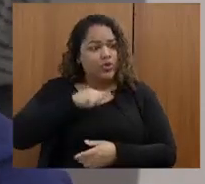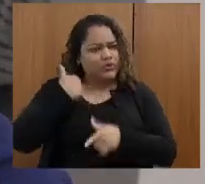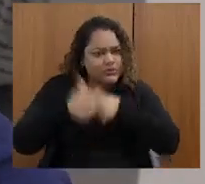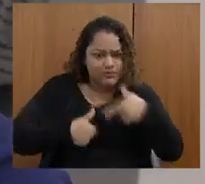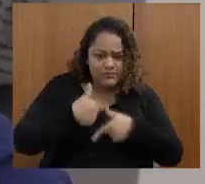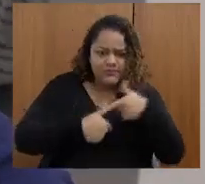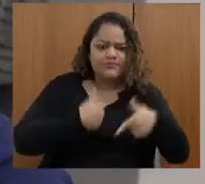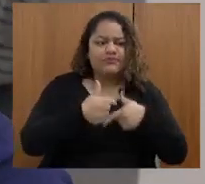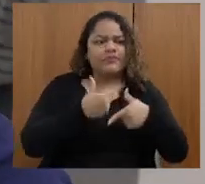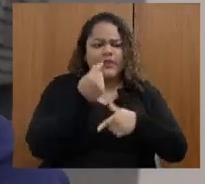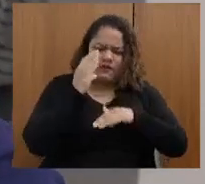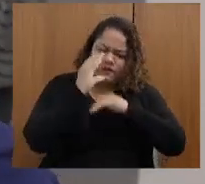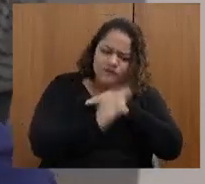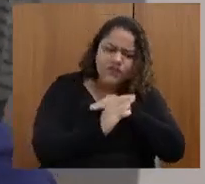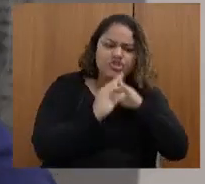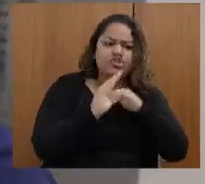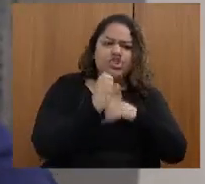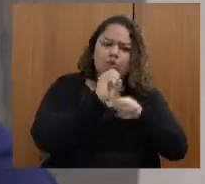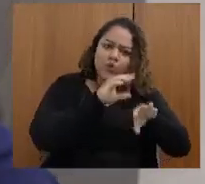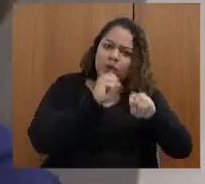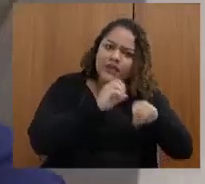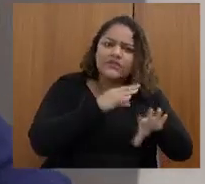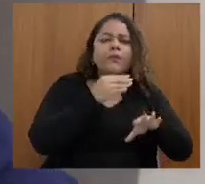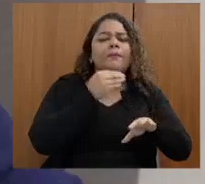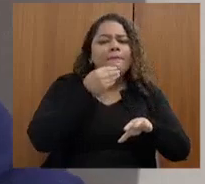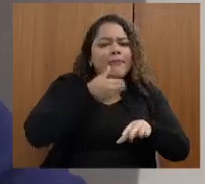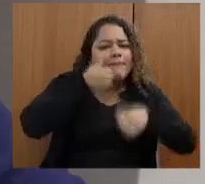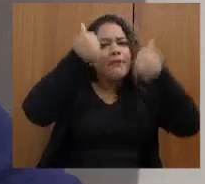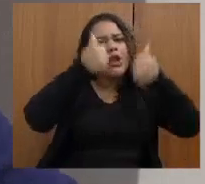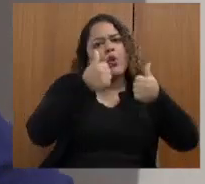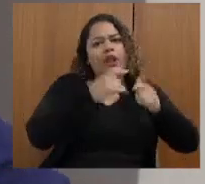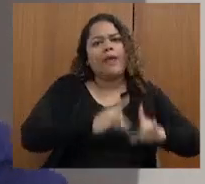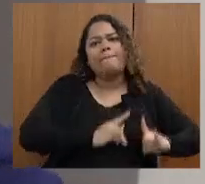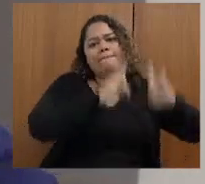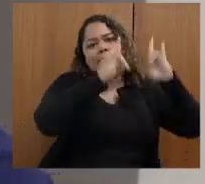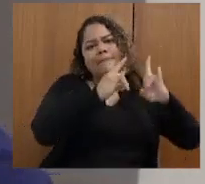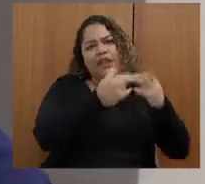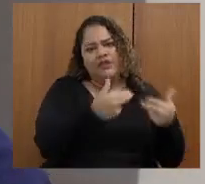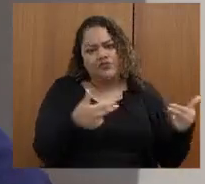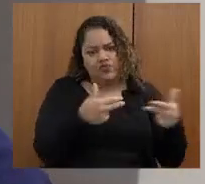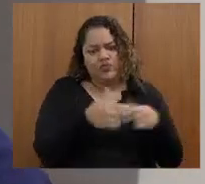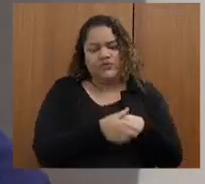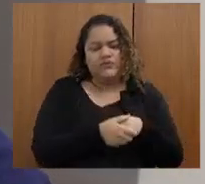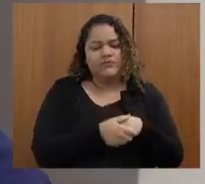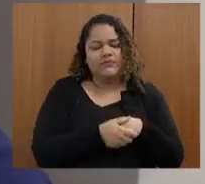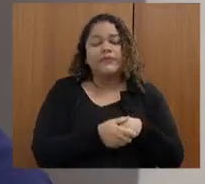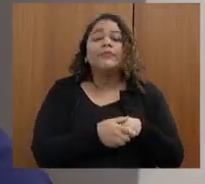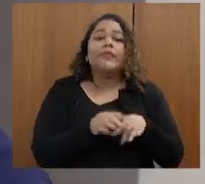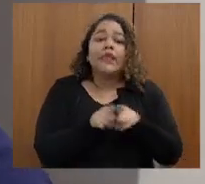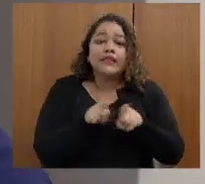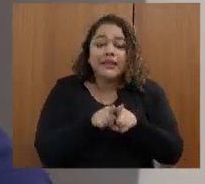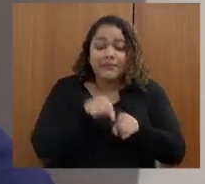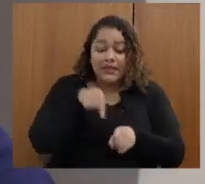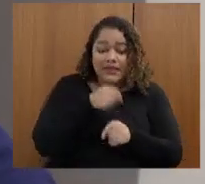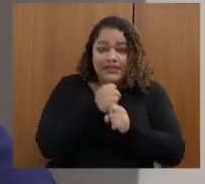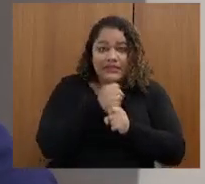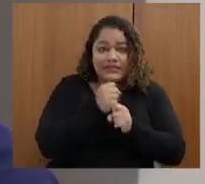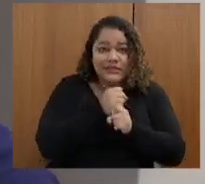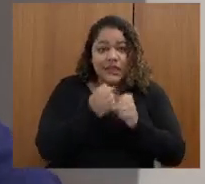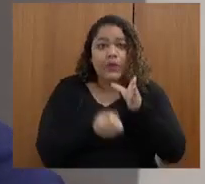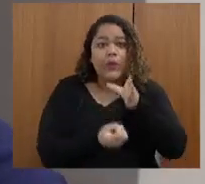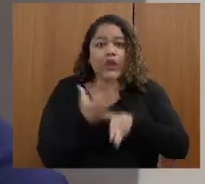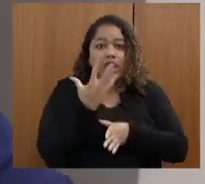educação para melhoria da nossa infraestrutura neste ano também Nós criamos uma uma base né